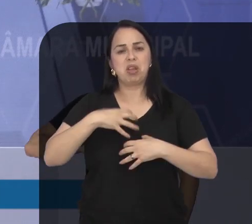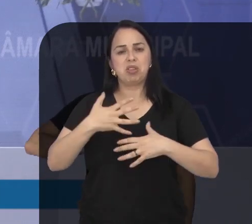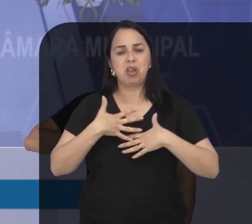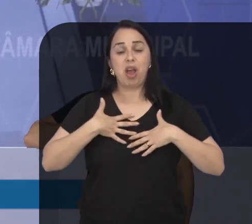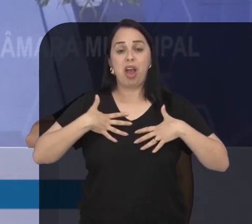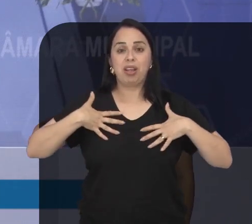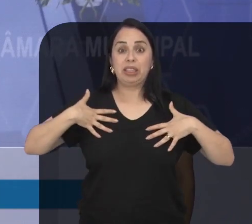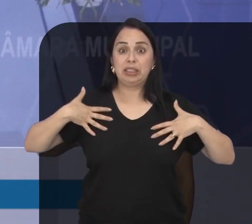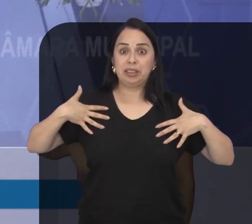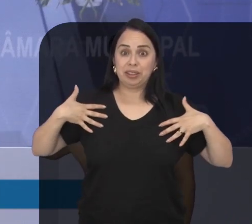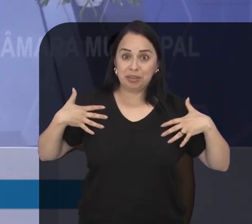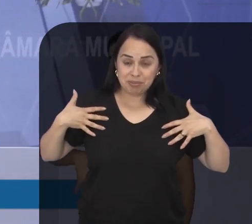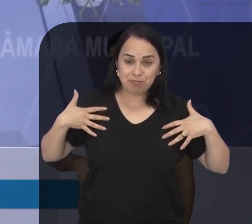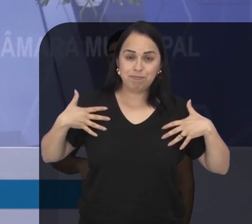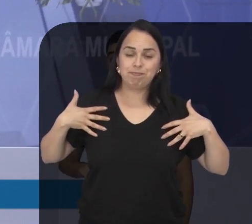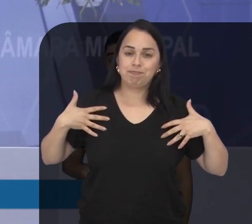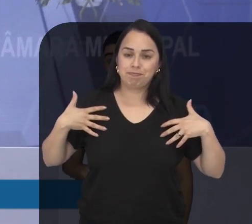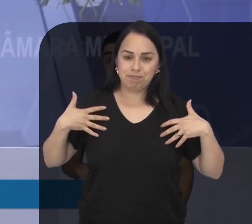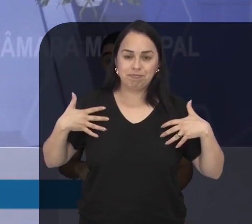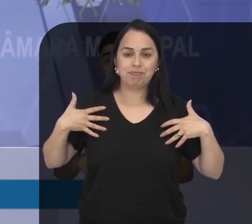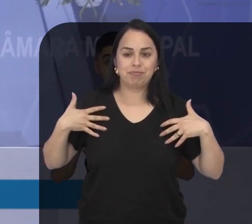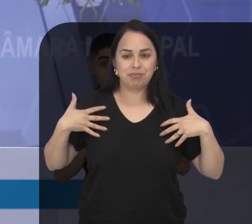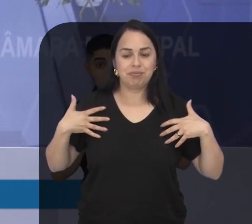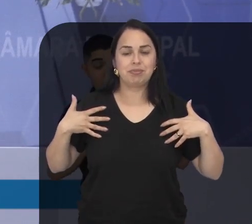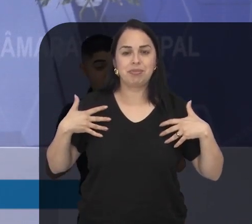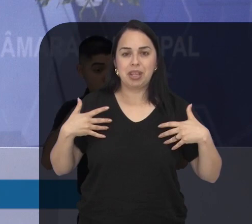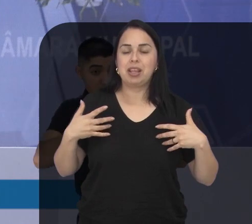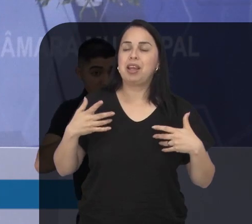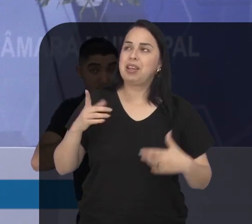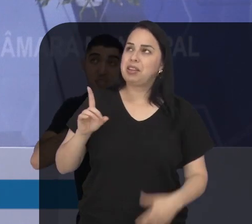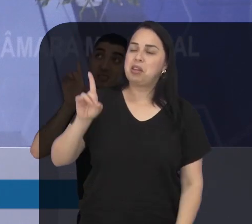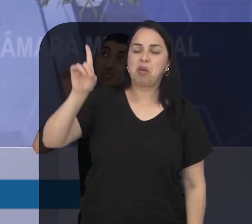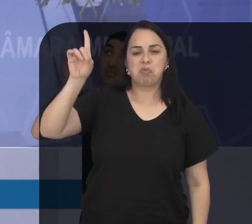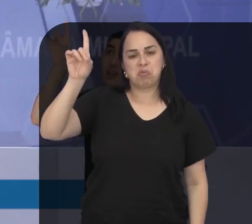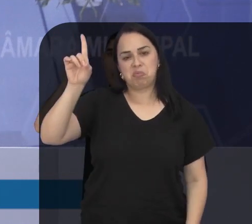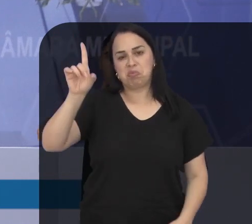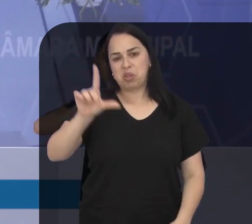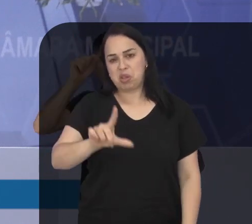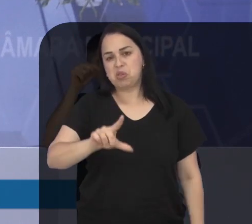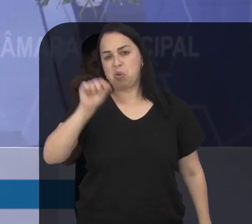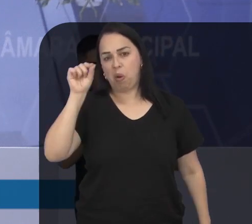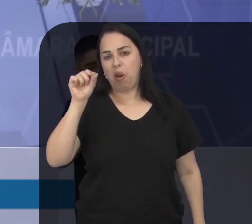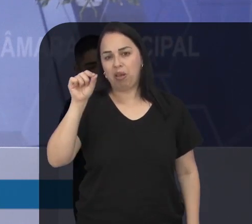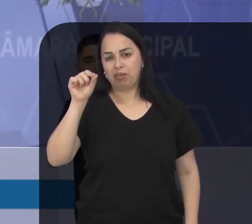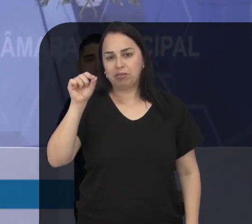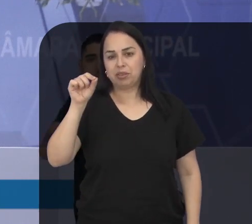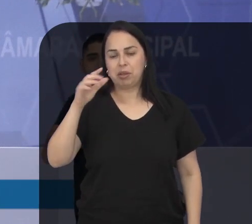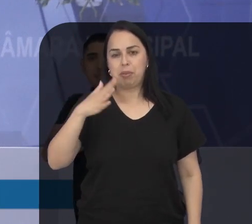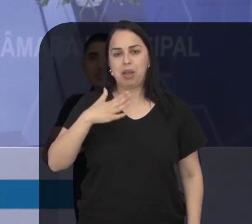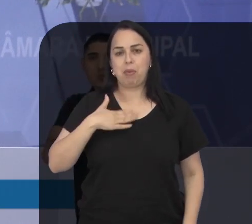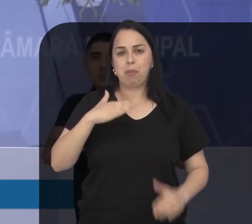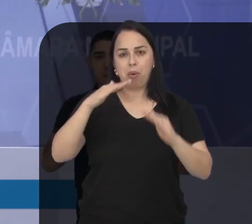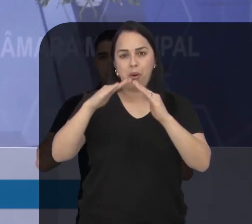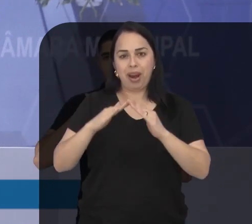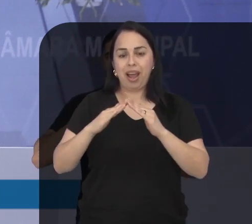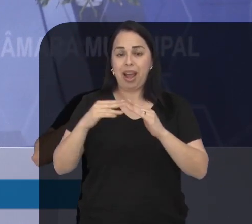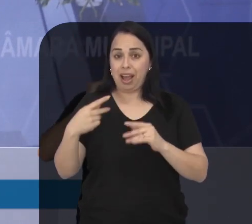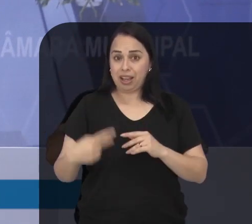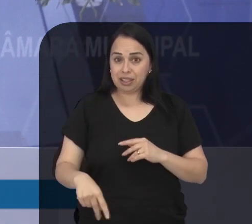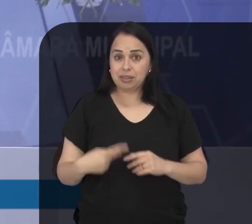e é uma cidade que Deus escolheu para que eu vivesse aqui.